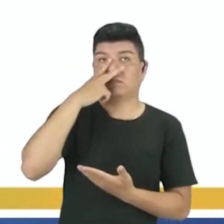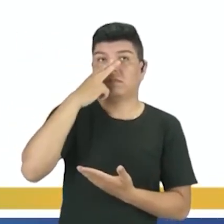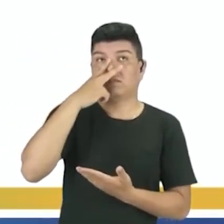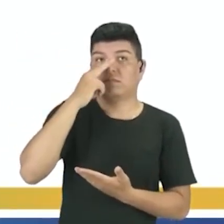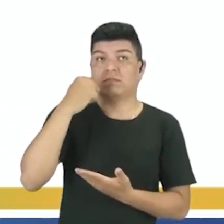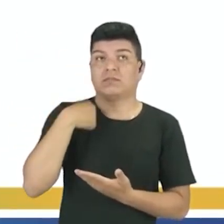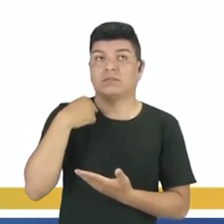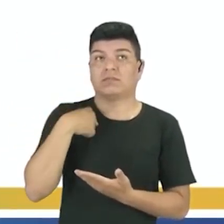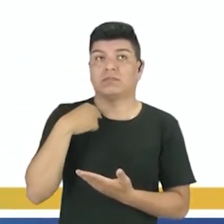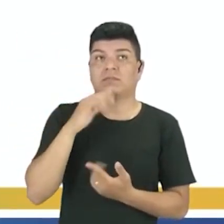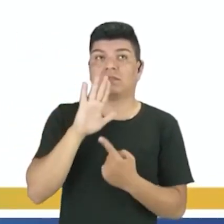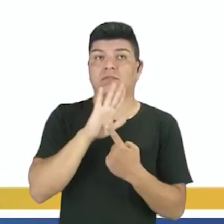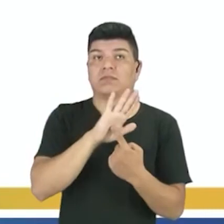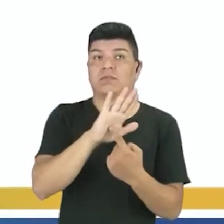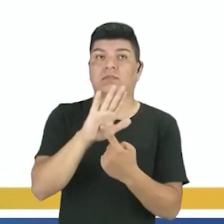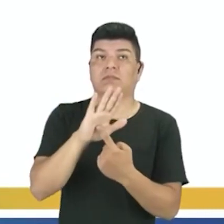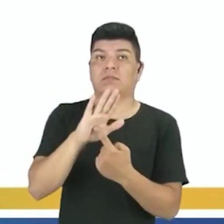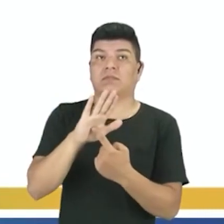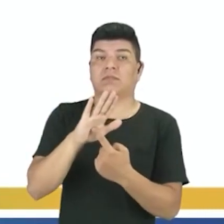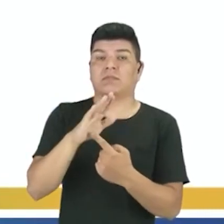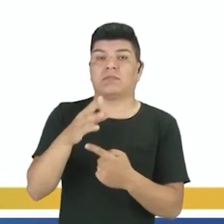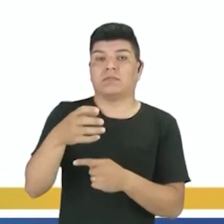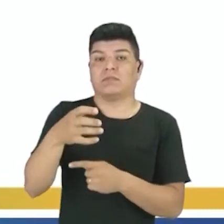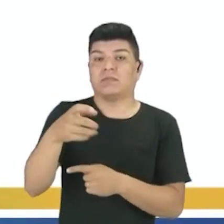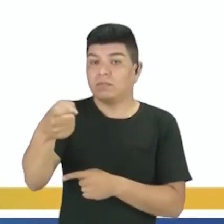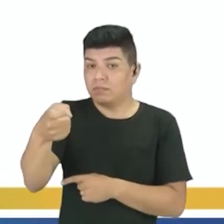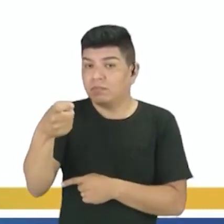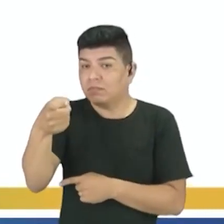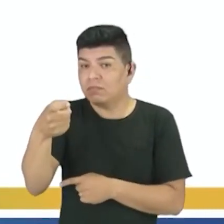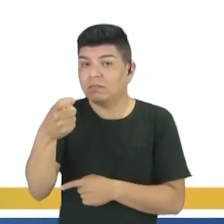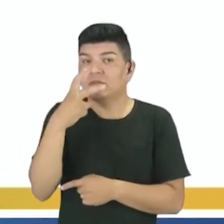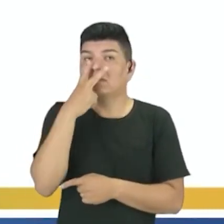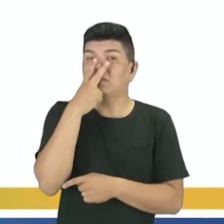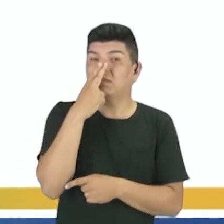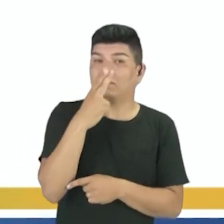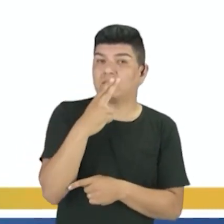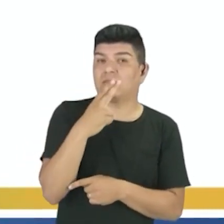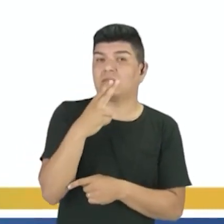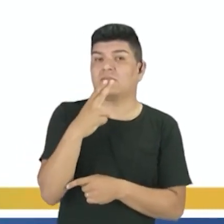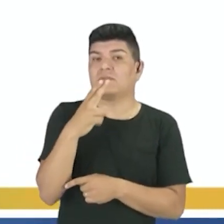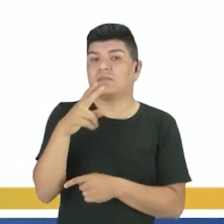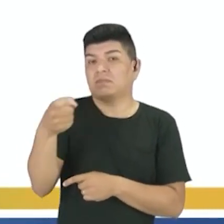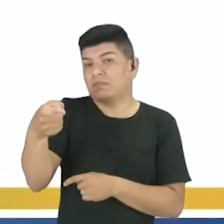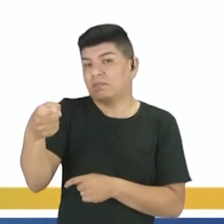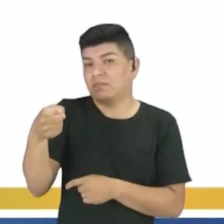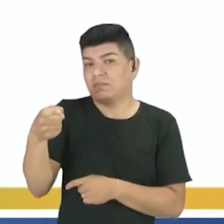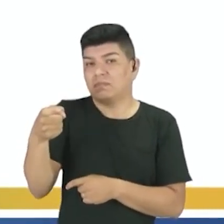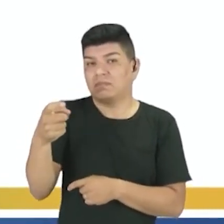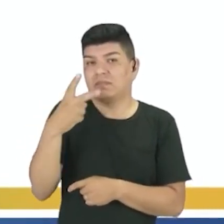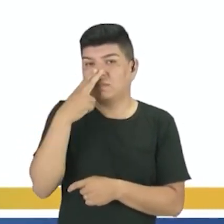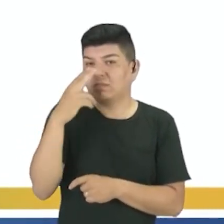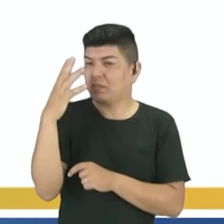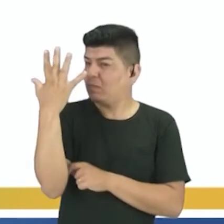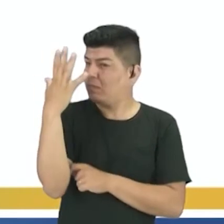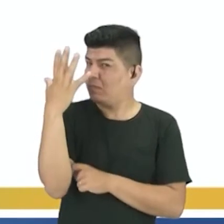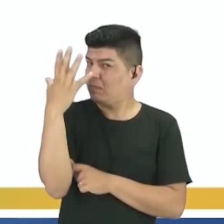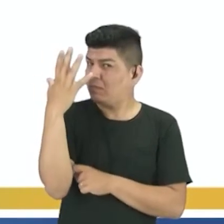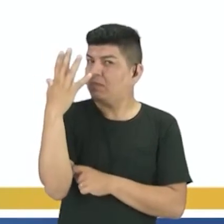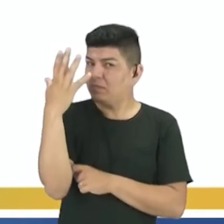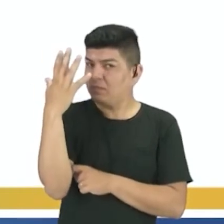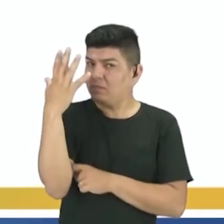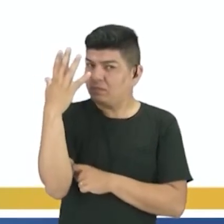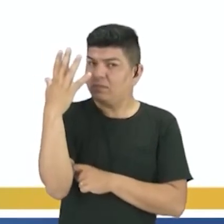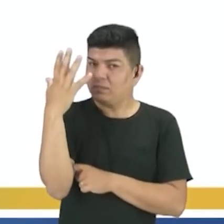está refletido em relação ao eixo X. É como se o eixo X fosse um espelho. E eu